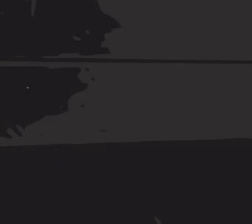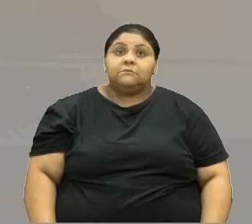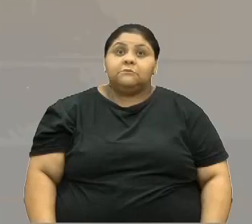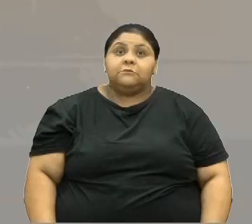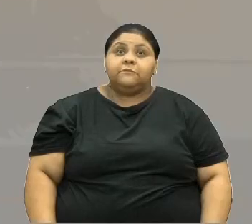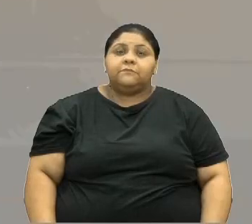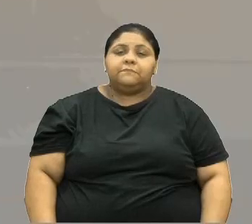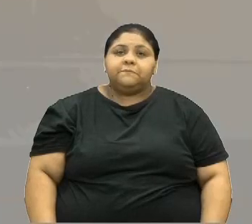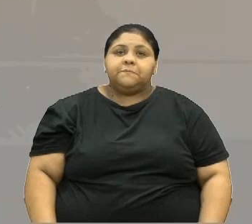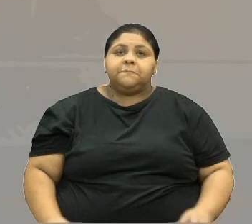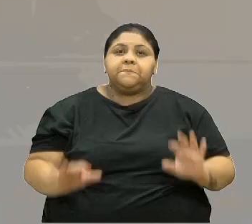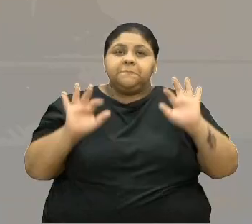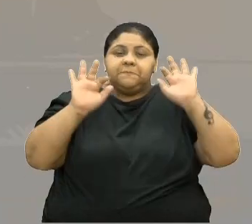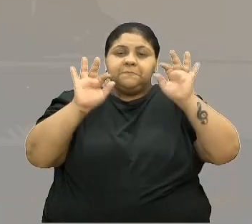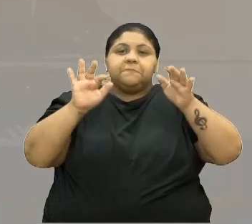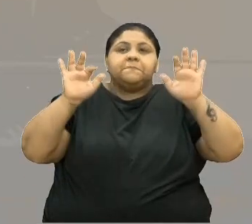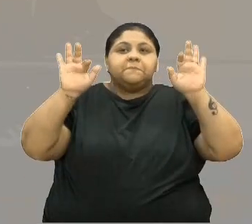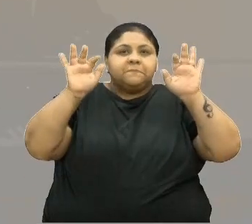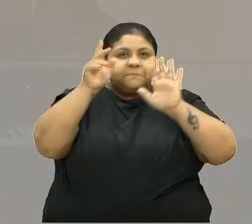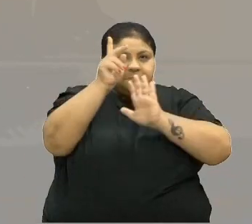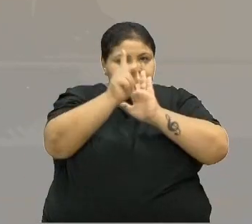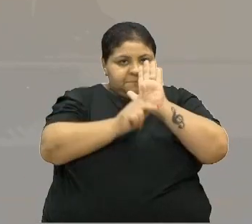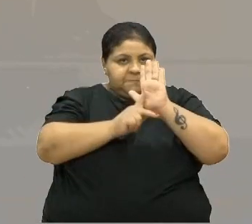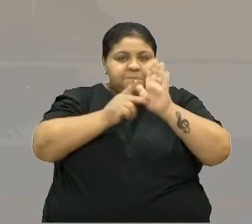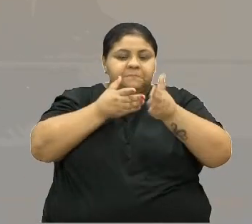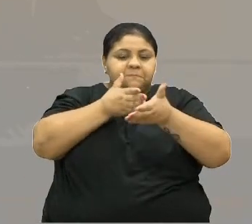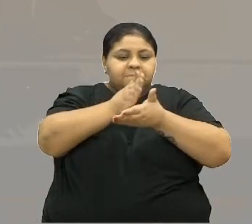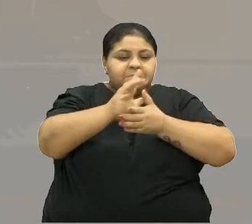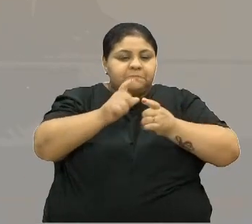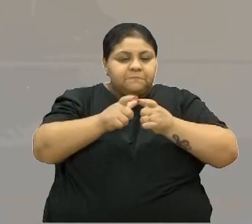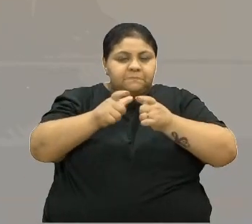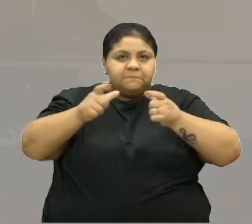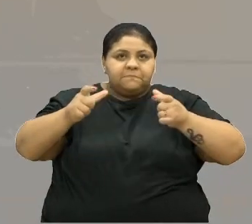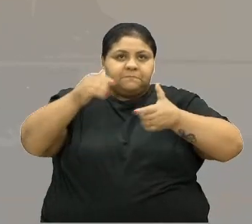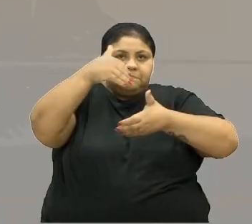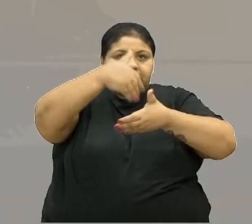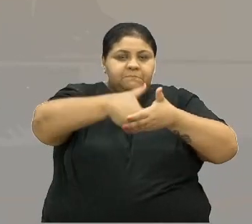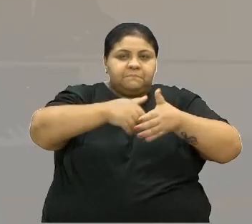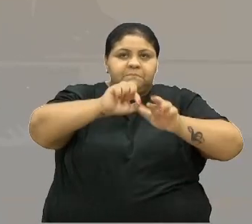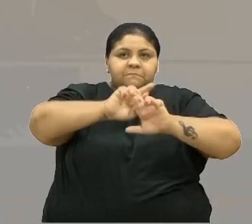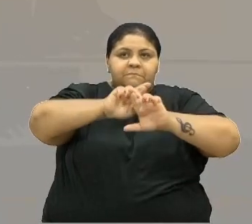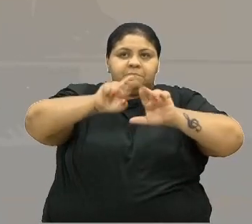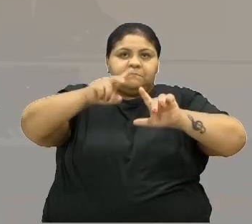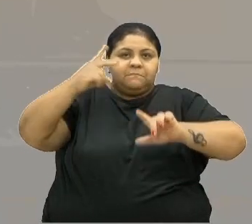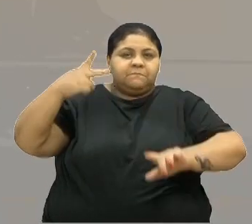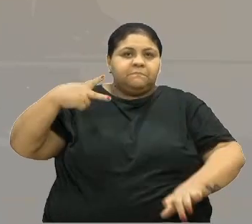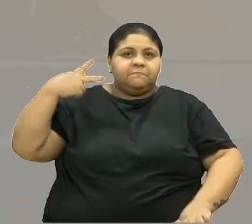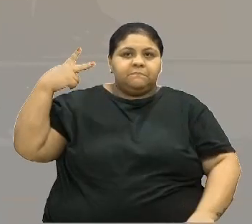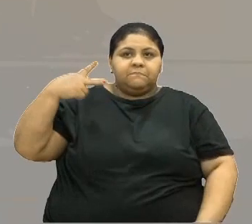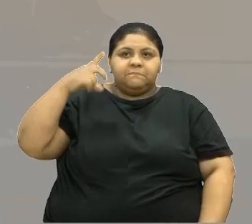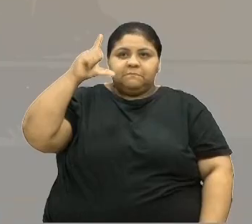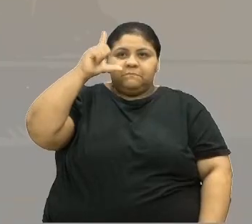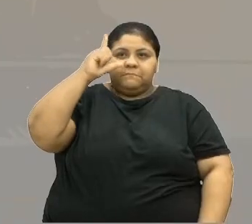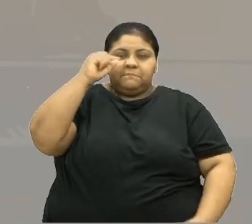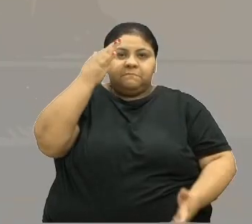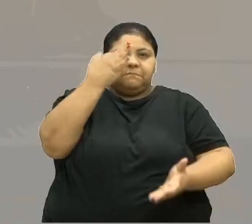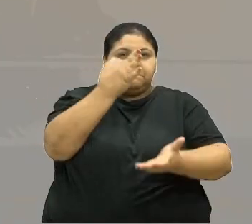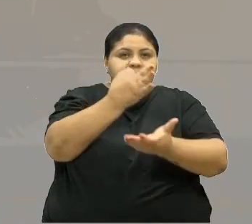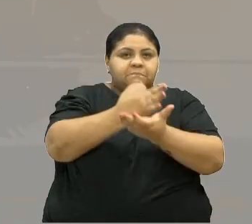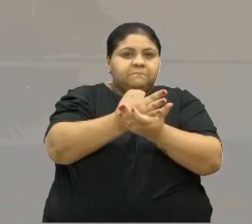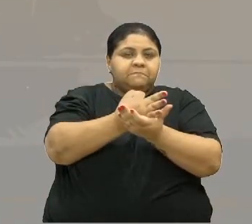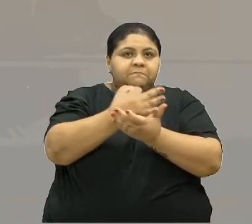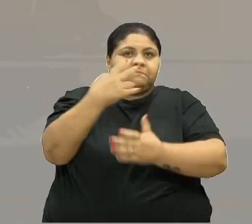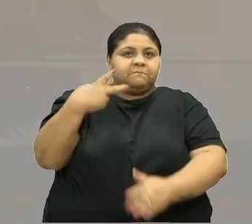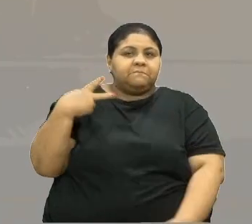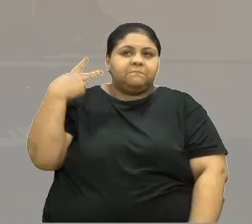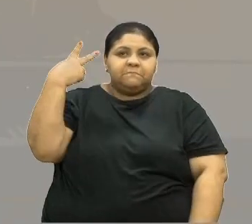236/2024 foi aprovado por maioria, com voto contrário do vereador Scalco, com ausência